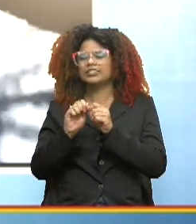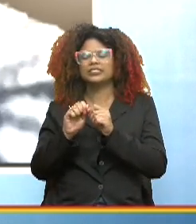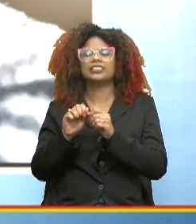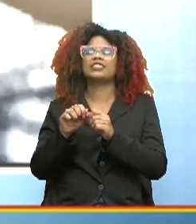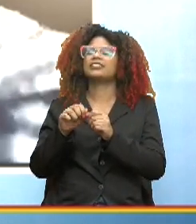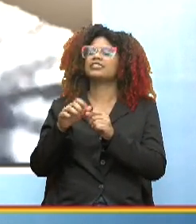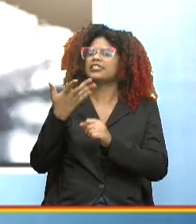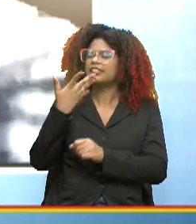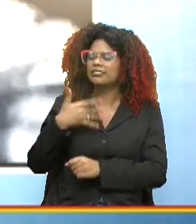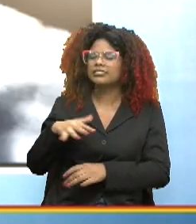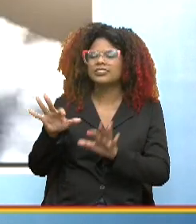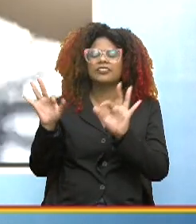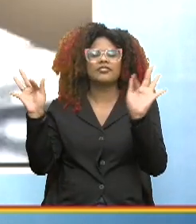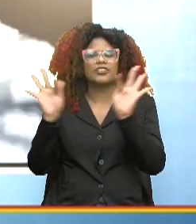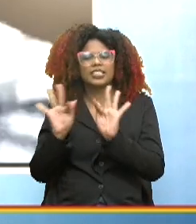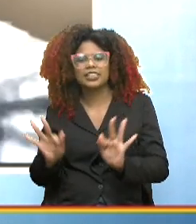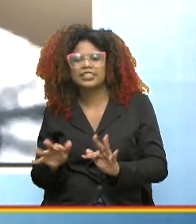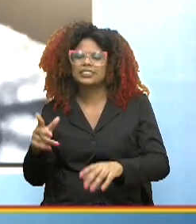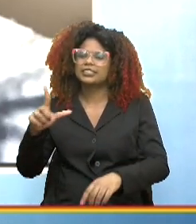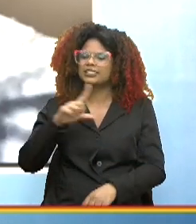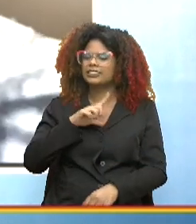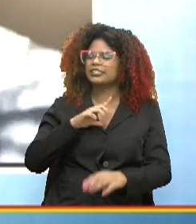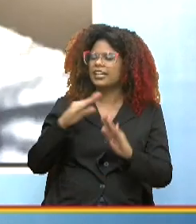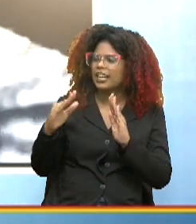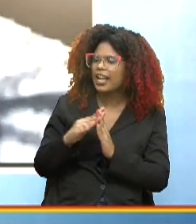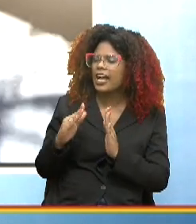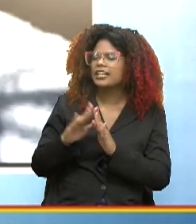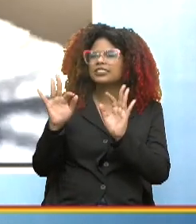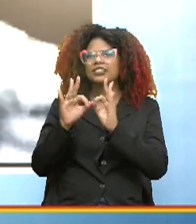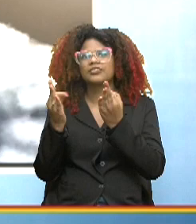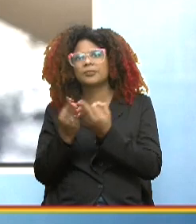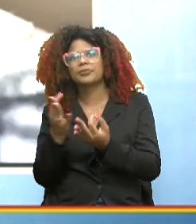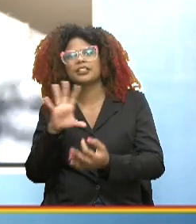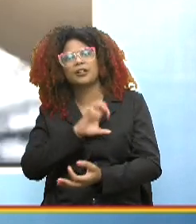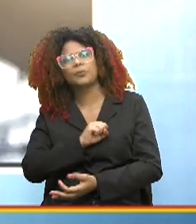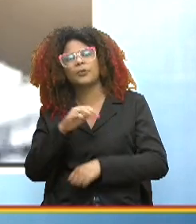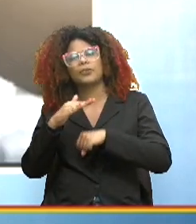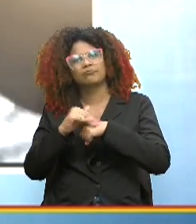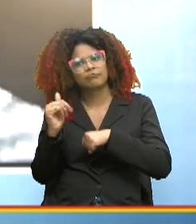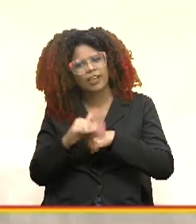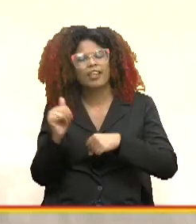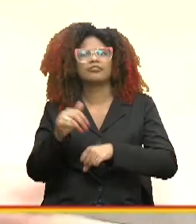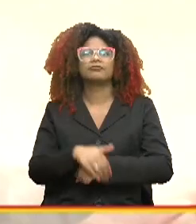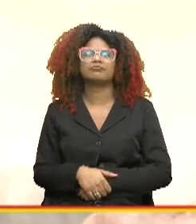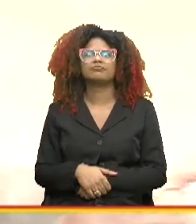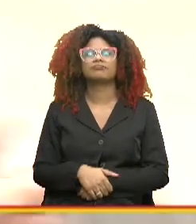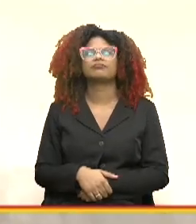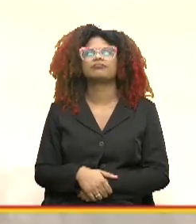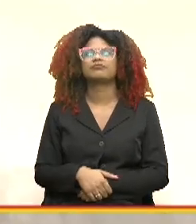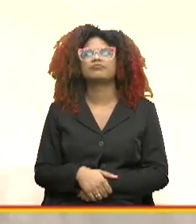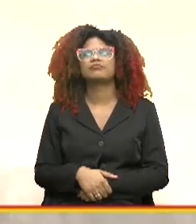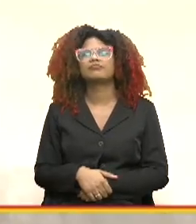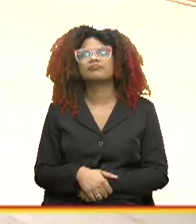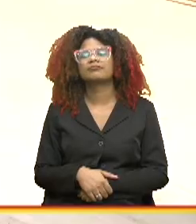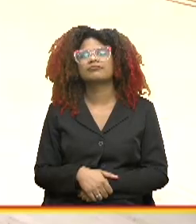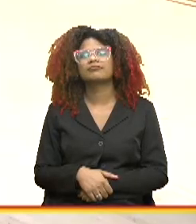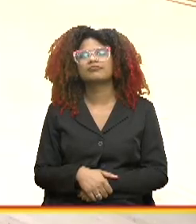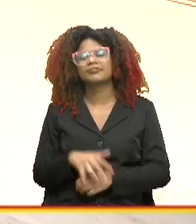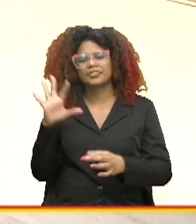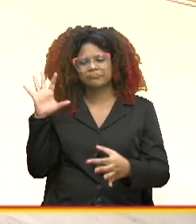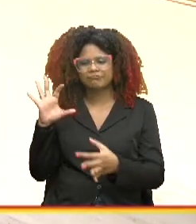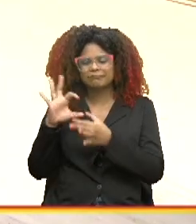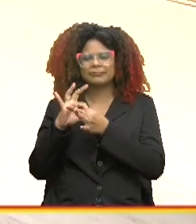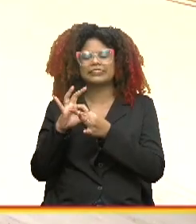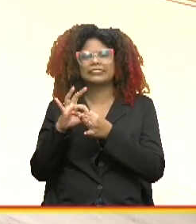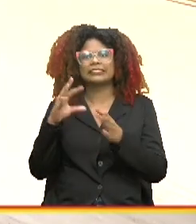felizes por terem um lar uma família pai um carinho amor e afeto eu vou eu vou pegar o